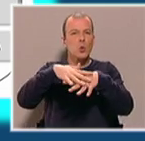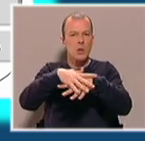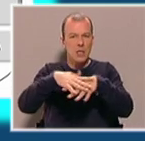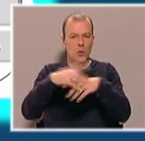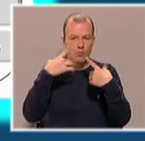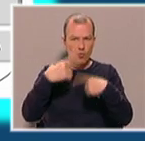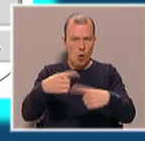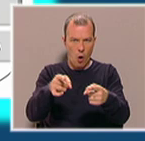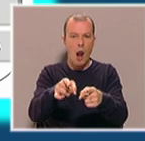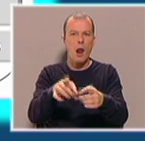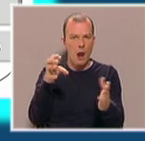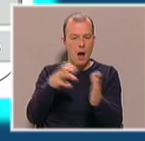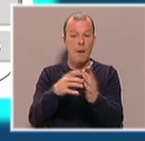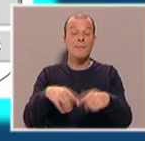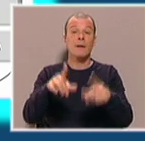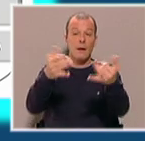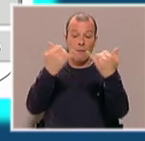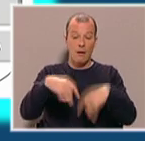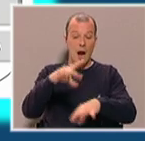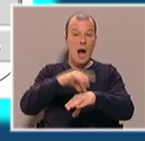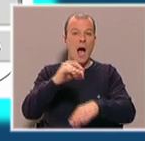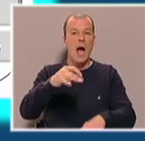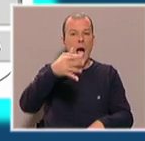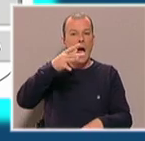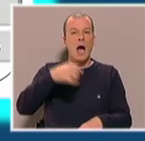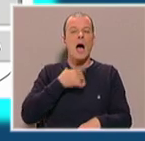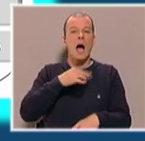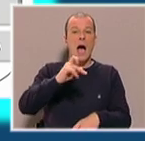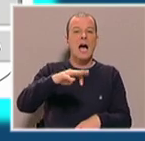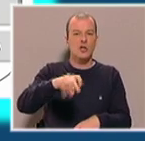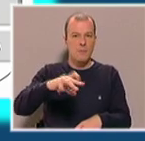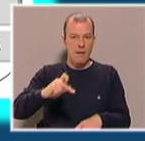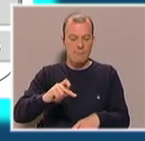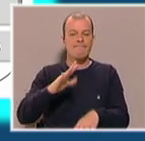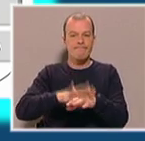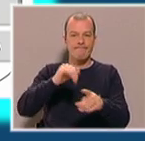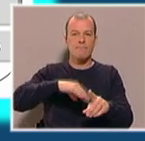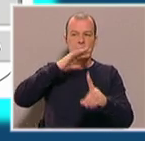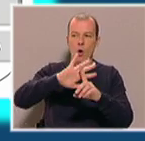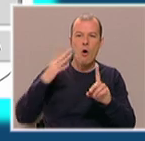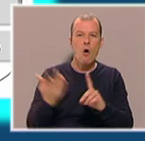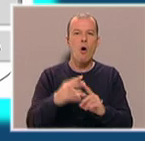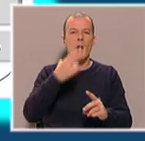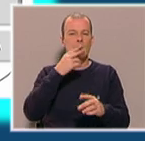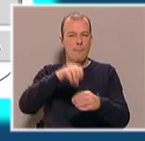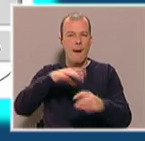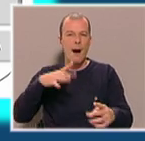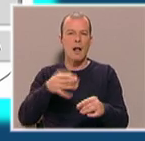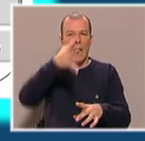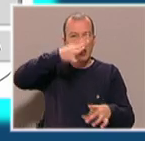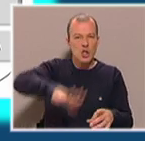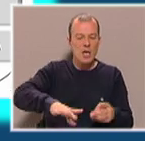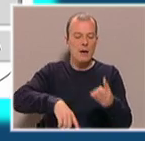pulmão. A asma, uma doença provocada, então, pela exposição à poluição atmosférica, a exposição ao fumo do tabaco, as